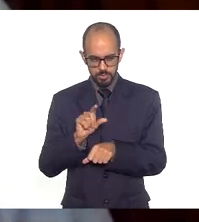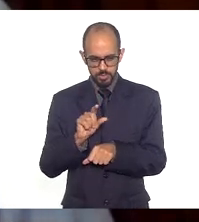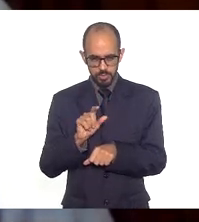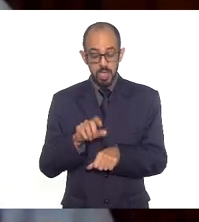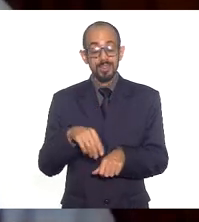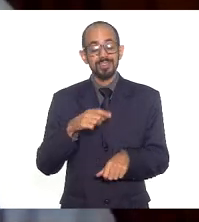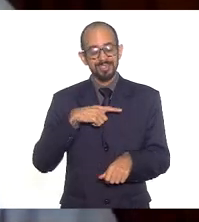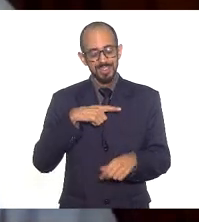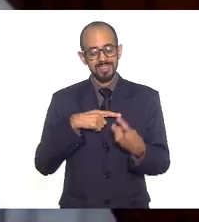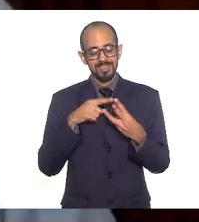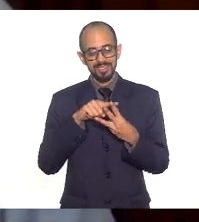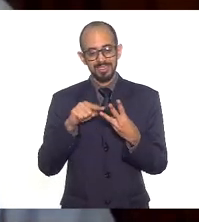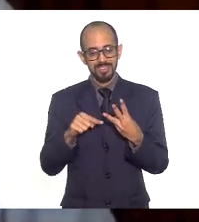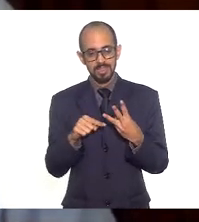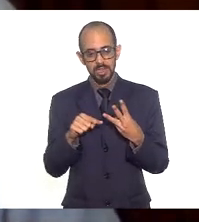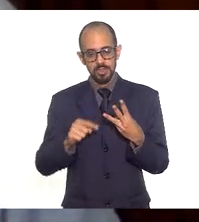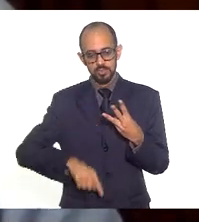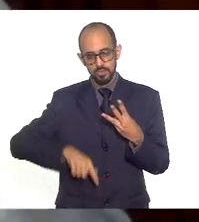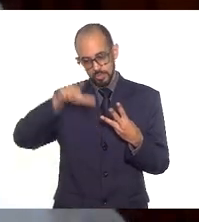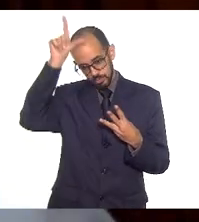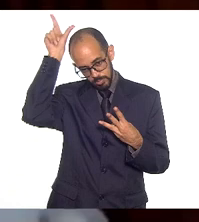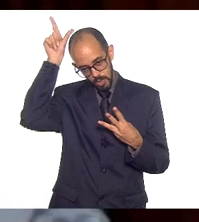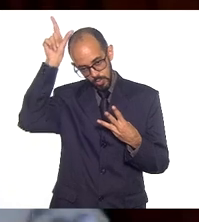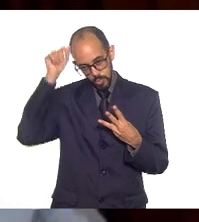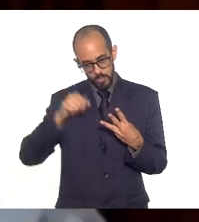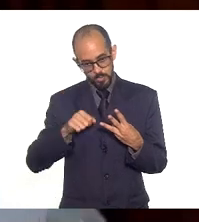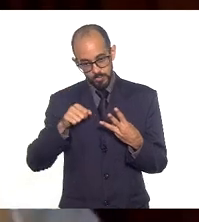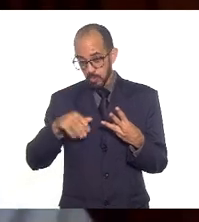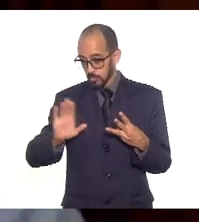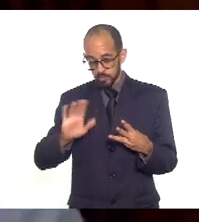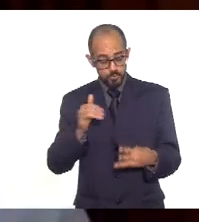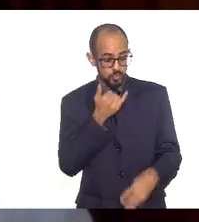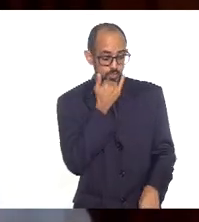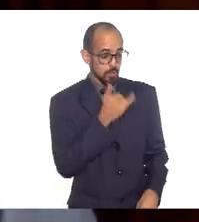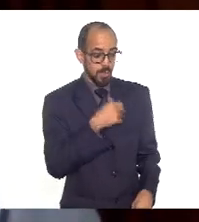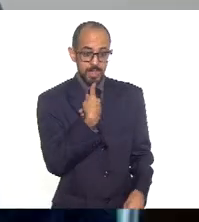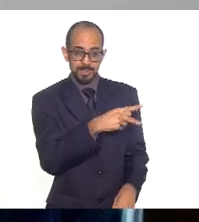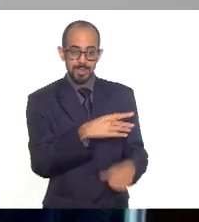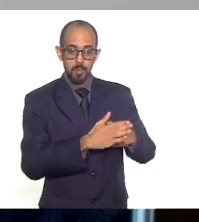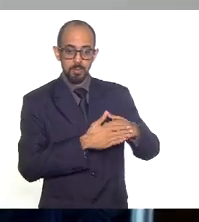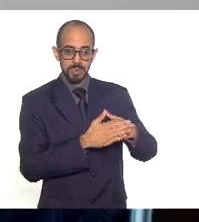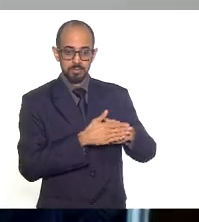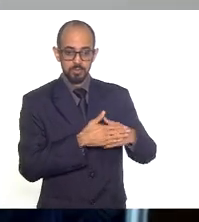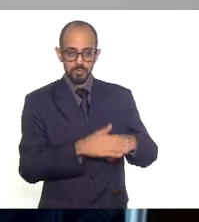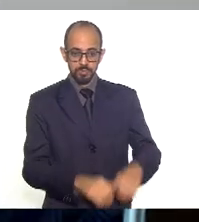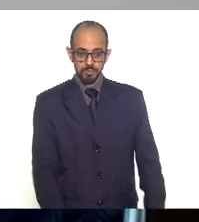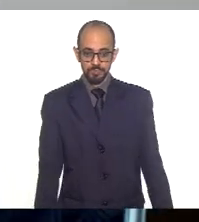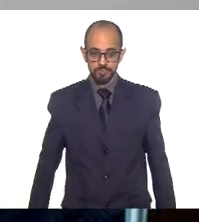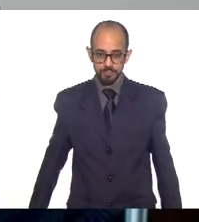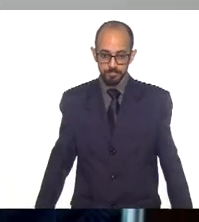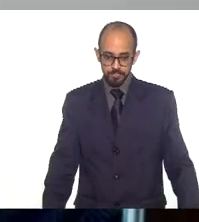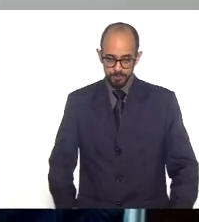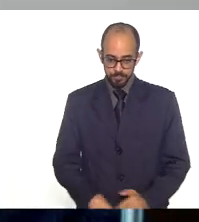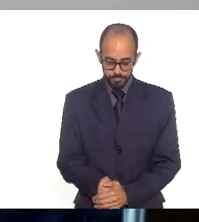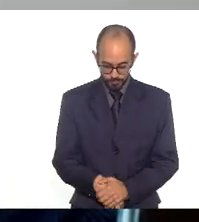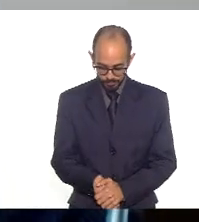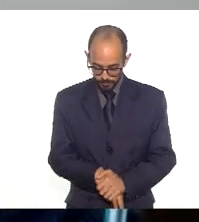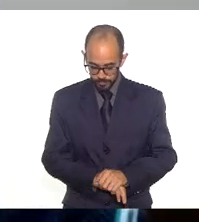são dele. Espera aí. É seu, inclusive, Amorim. É do Rodrigo Amorim com o Thiago